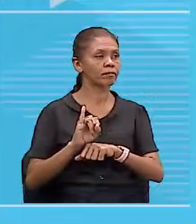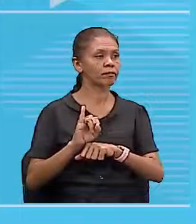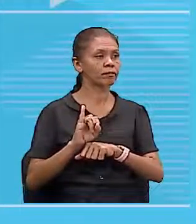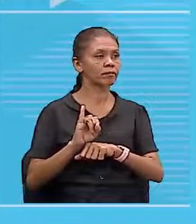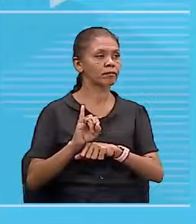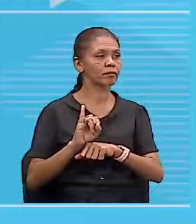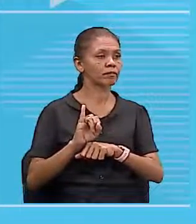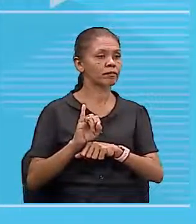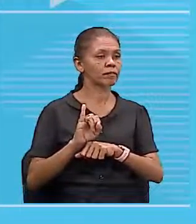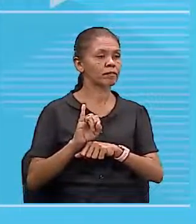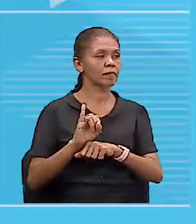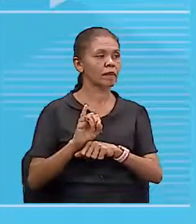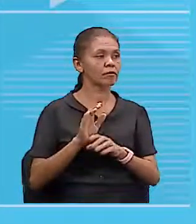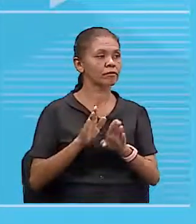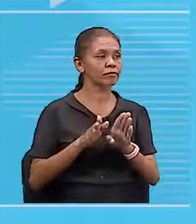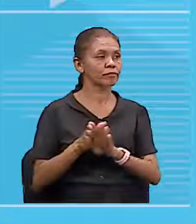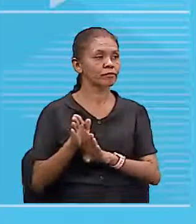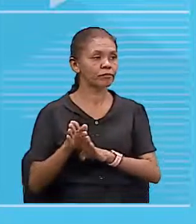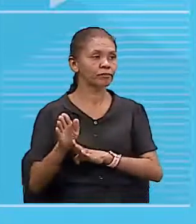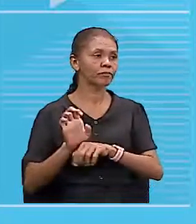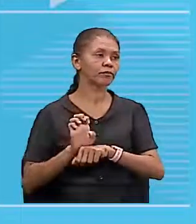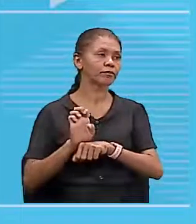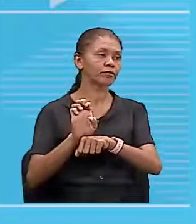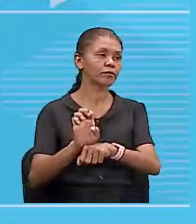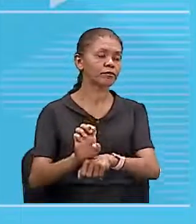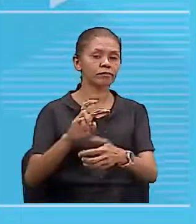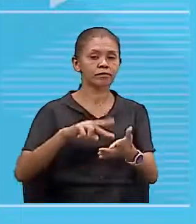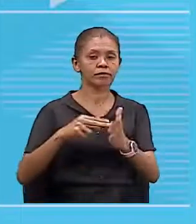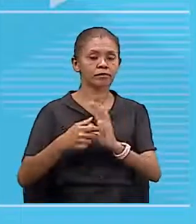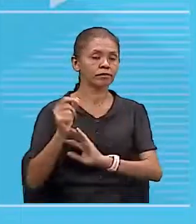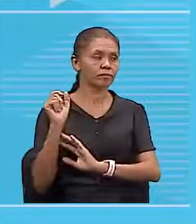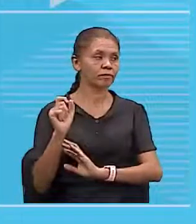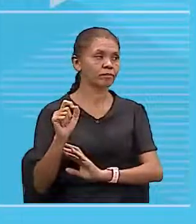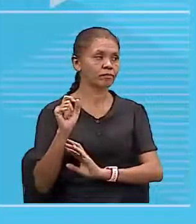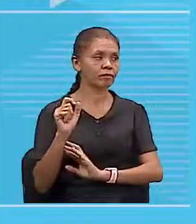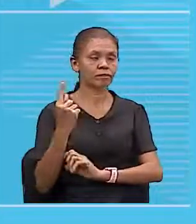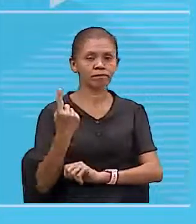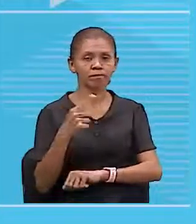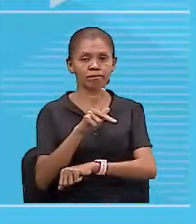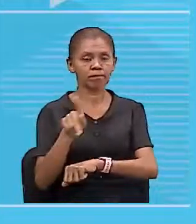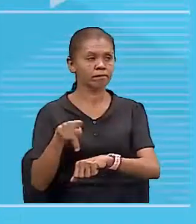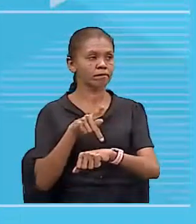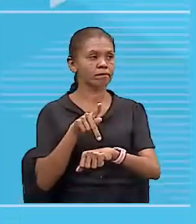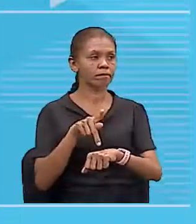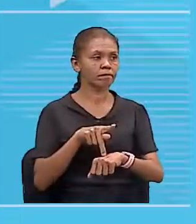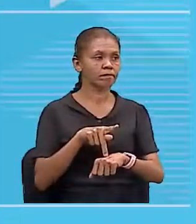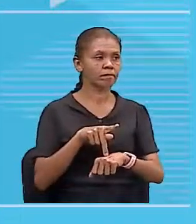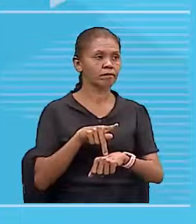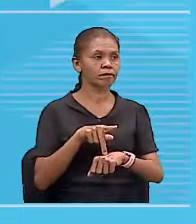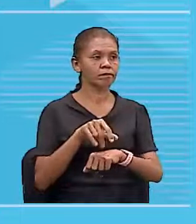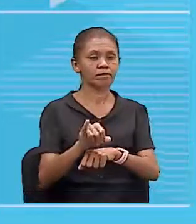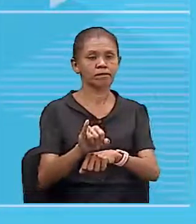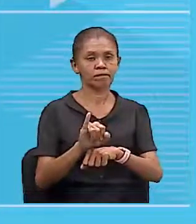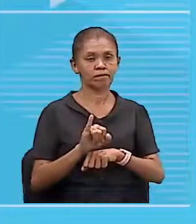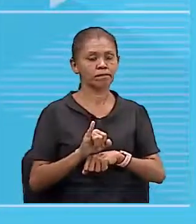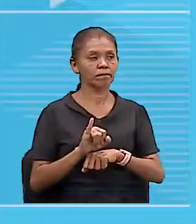de orientação as exportações O que é que seria isso um país parar de importar tanto